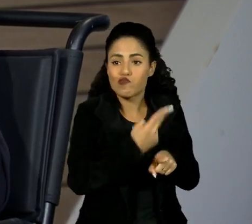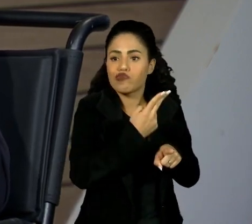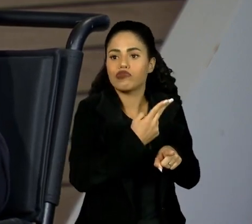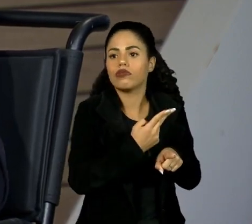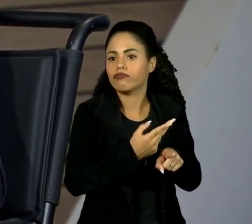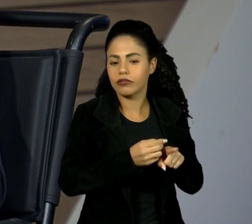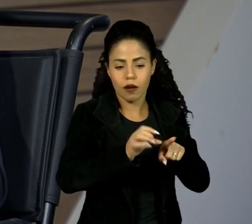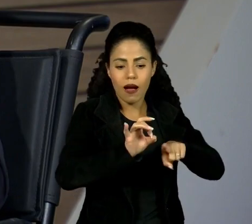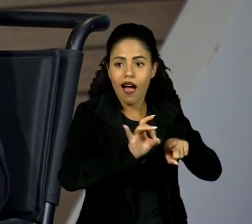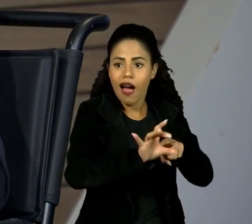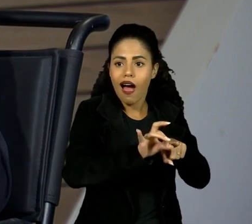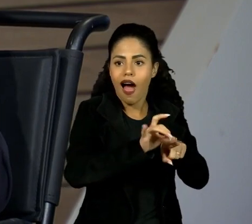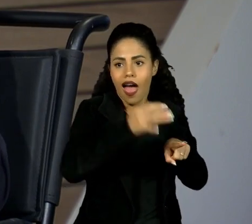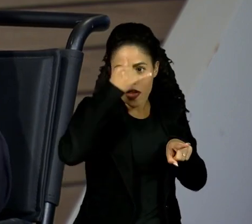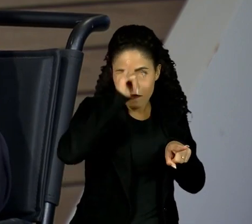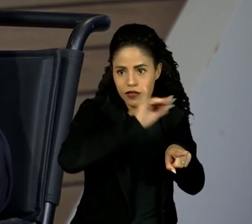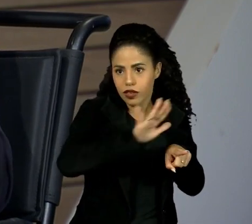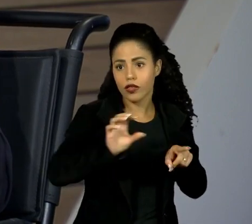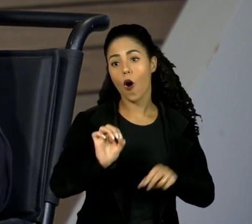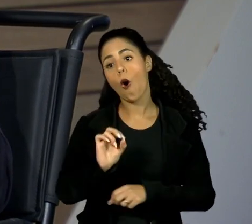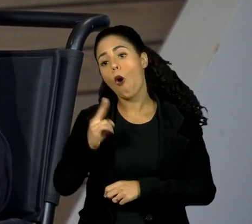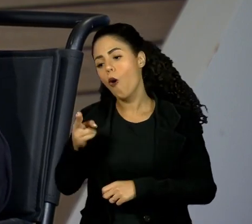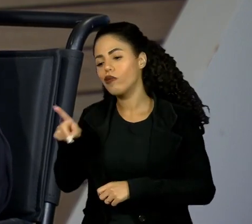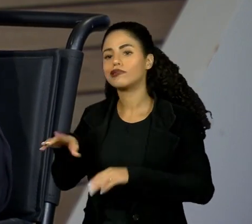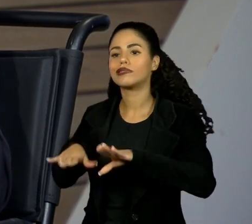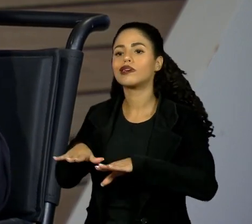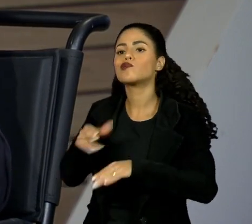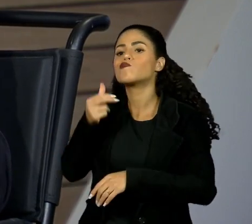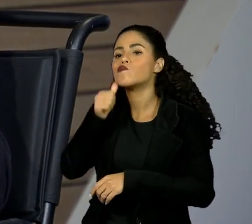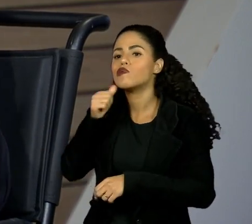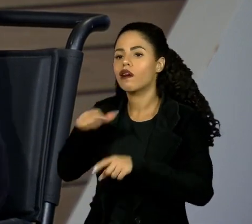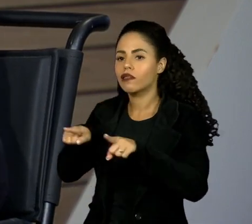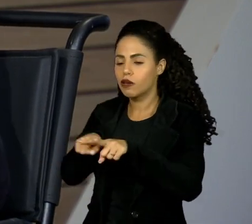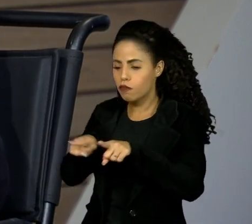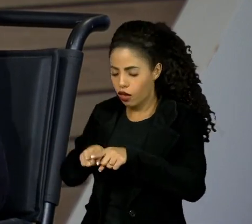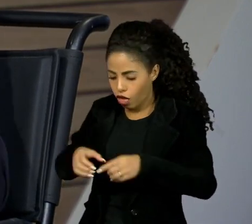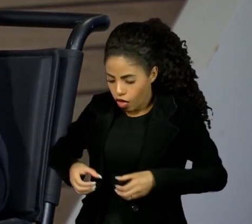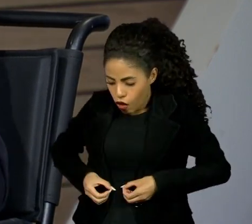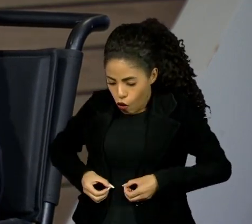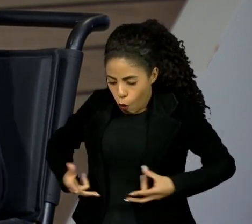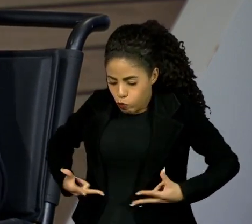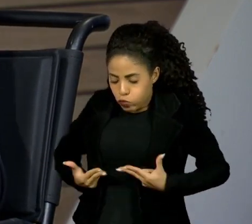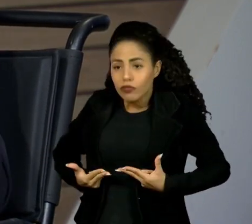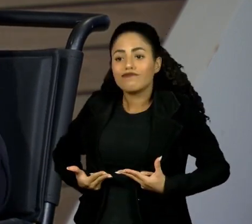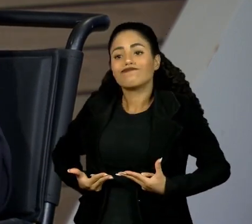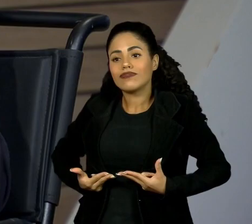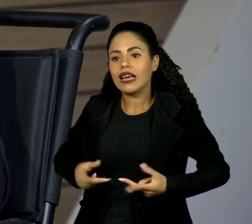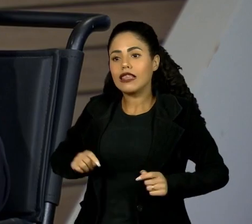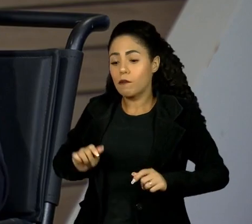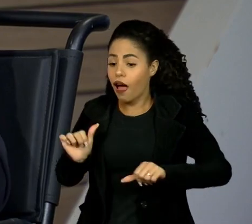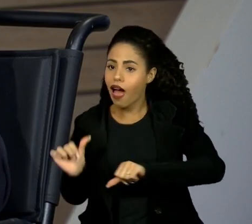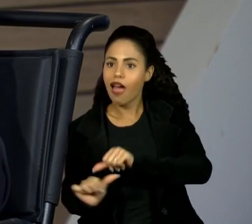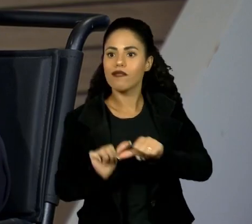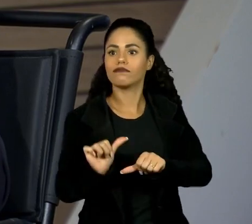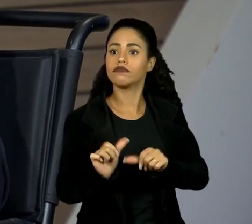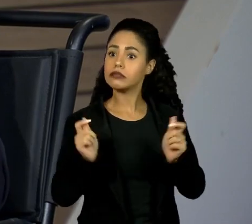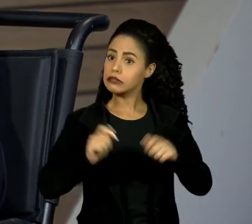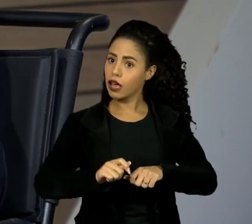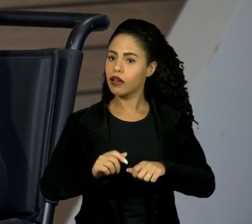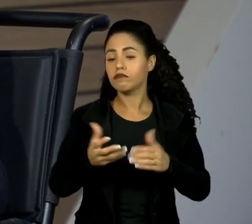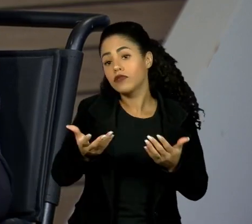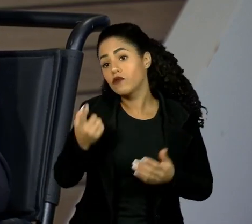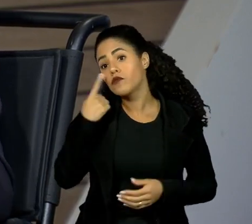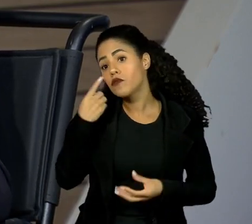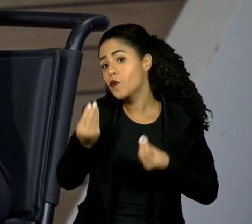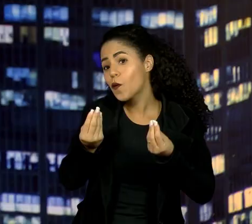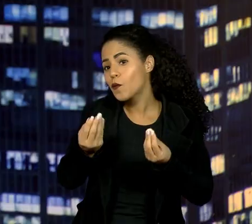mulheres laqueadas. Então, tem várias situações que nós podemos e devemos tentar trazer para o natural e, claro, se não for possível, não indicado, o in